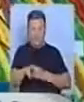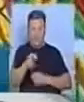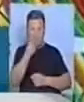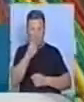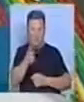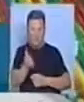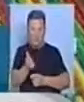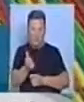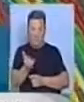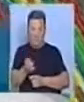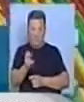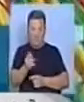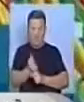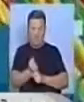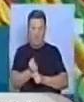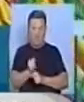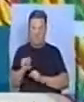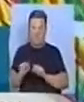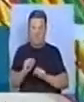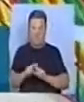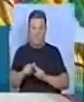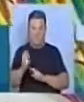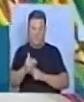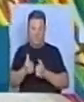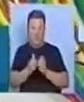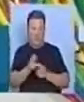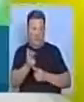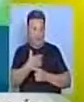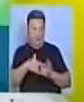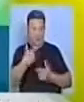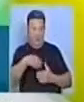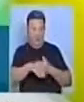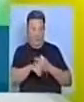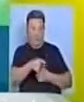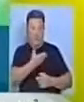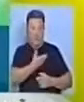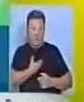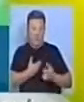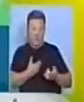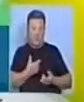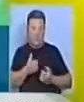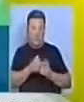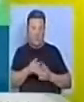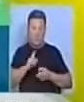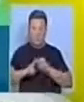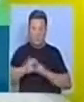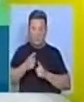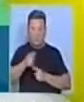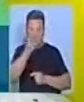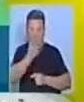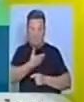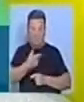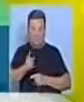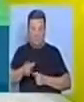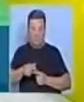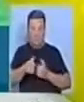ver a Bienal, para ver os trabalhos dos diferentes artistas e os artistas que estão lá dentro. Antigamente eram aquelas lutas tradicionais, não é?